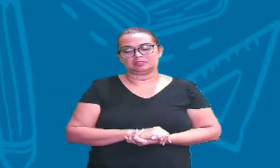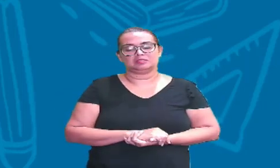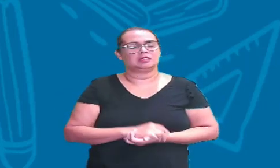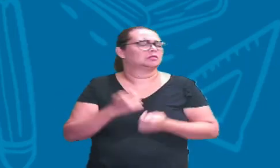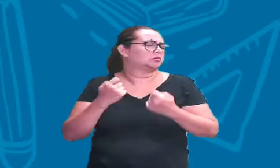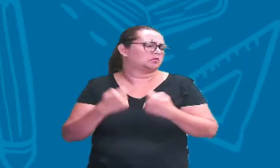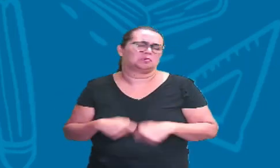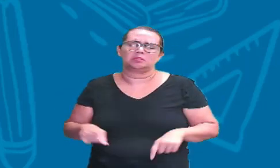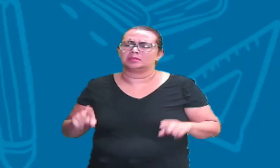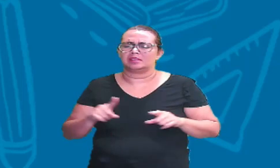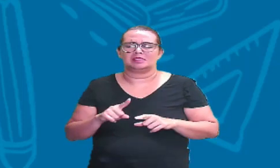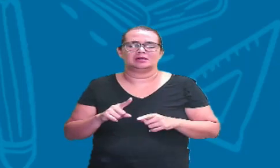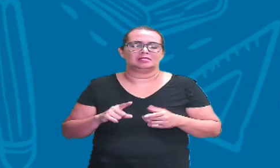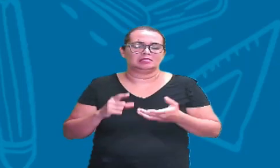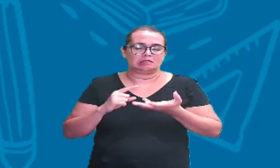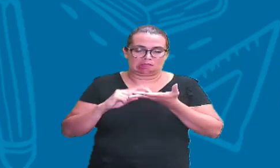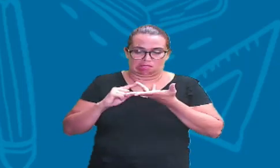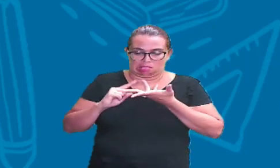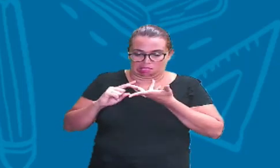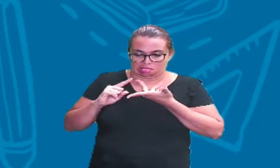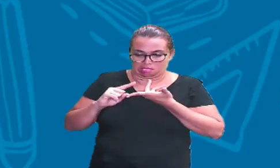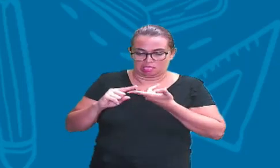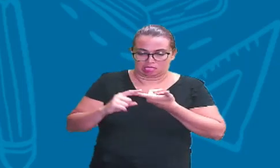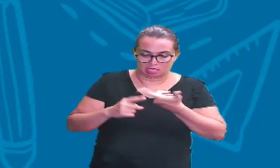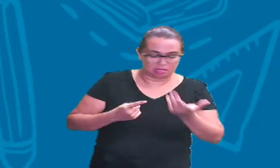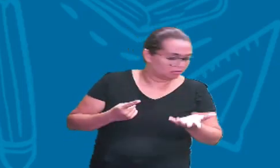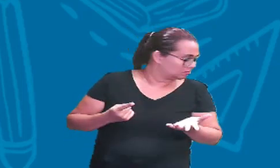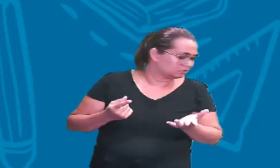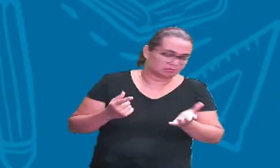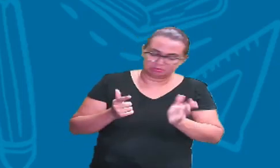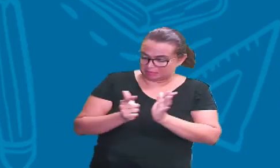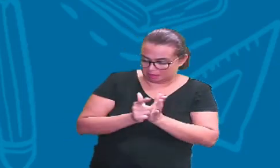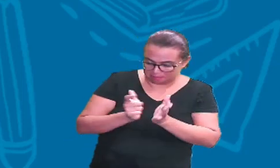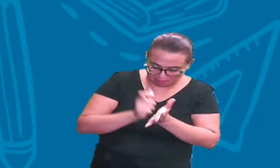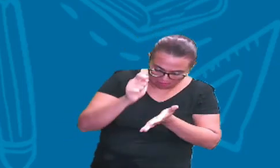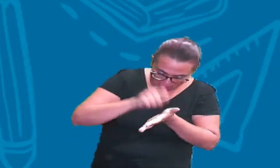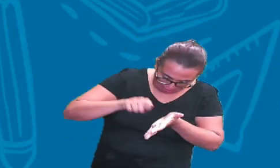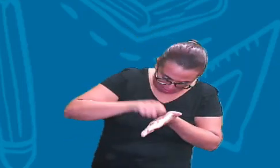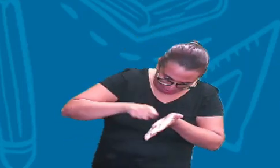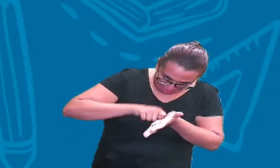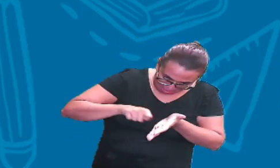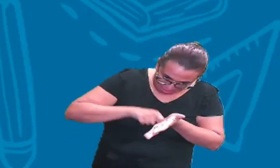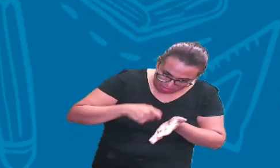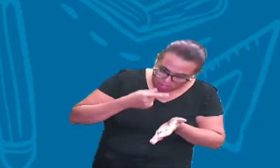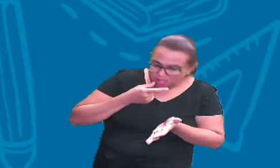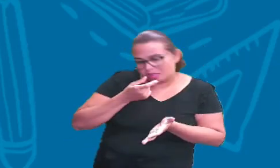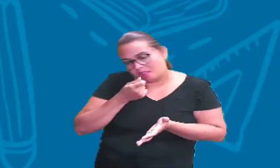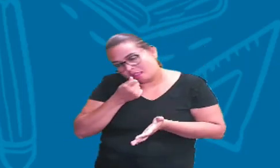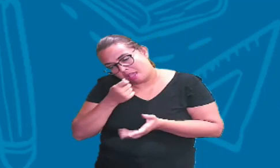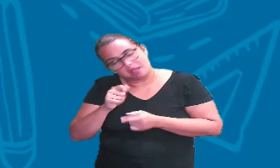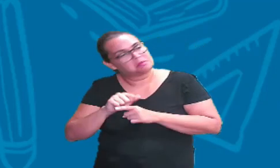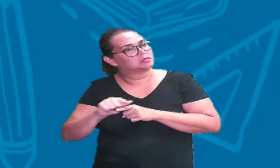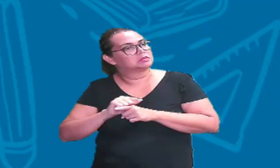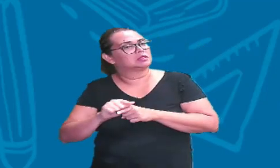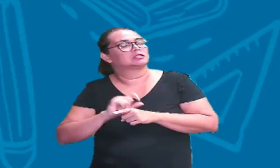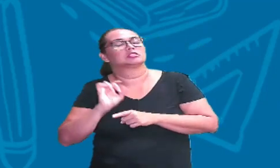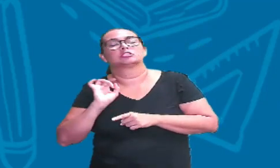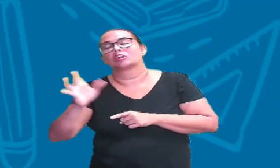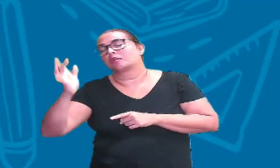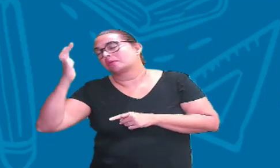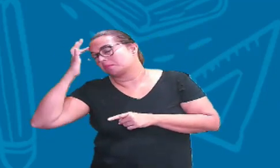sem usar tantos cálculos com papel, lápis e borracha. Só